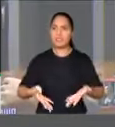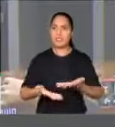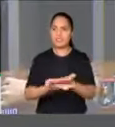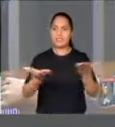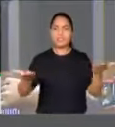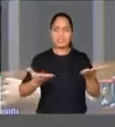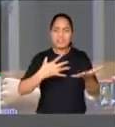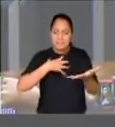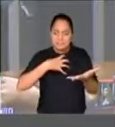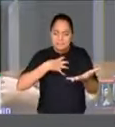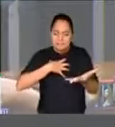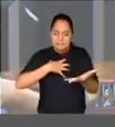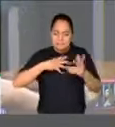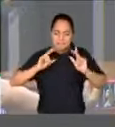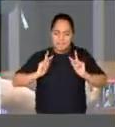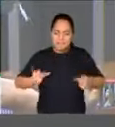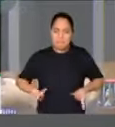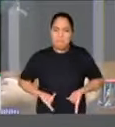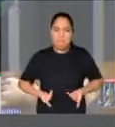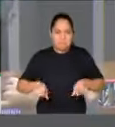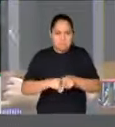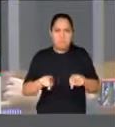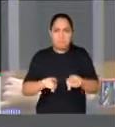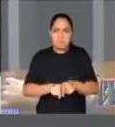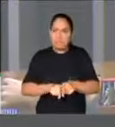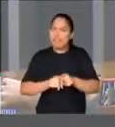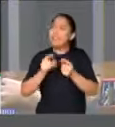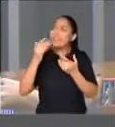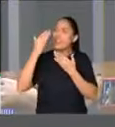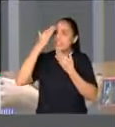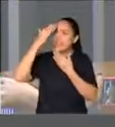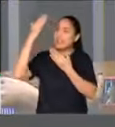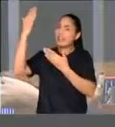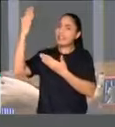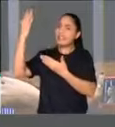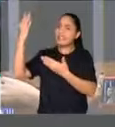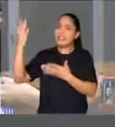aqui pela humanidade, estou aqui para celebrar, estou aqui para agradecer.